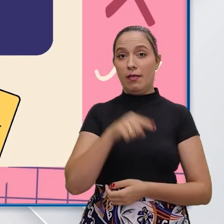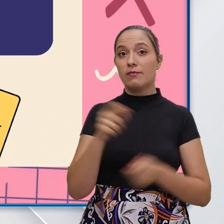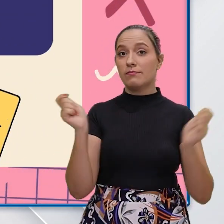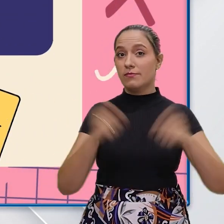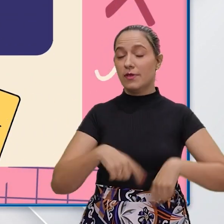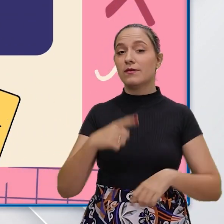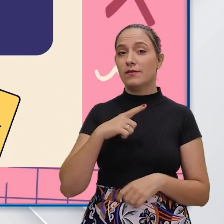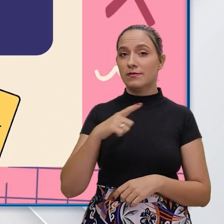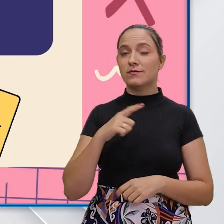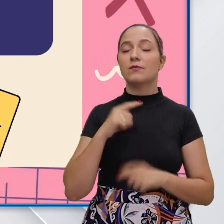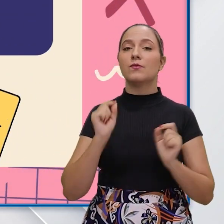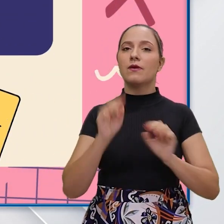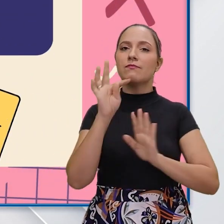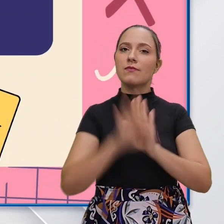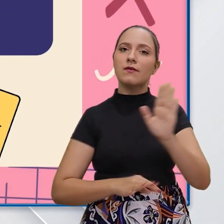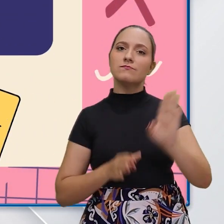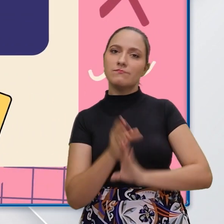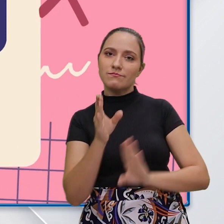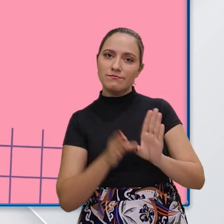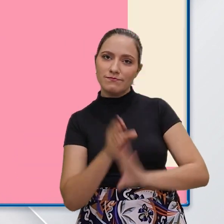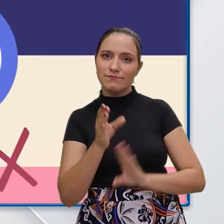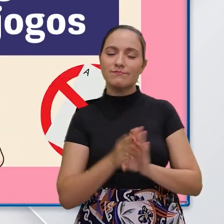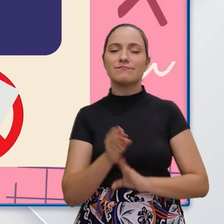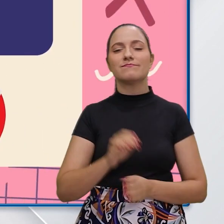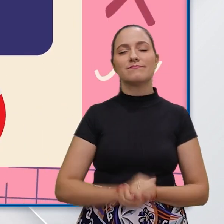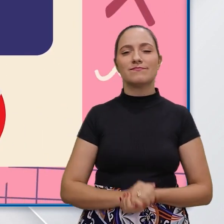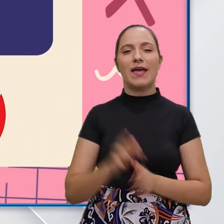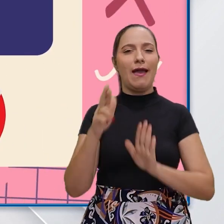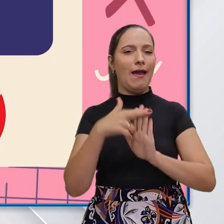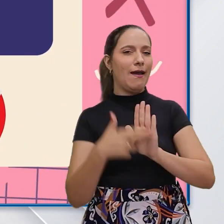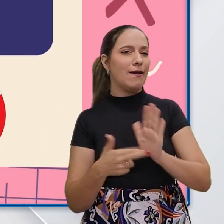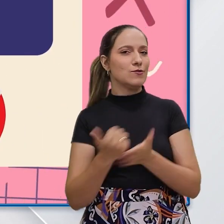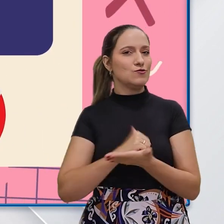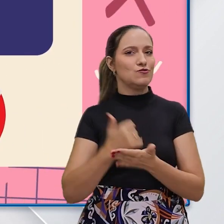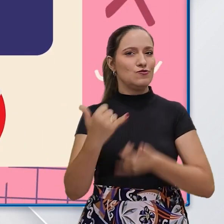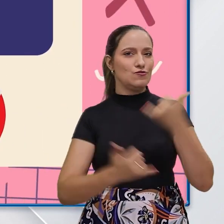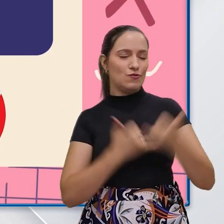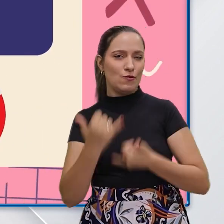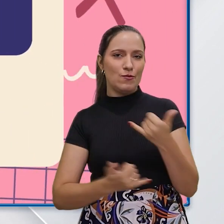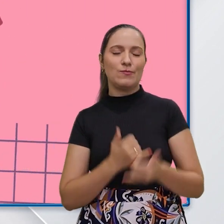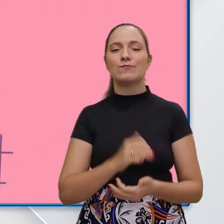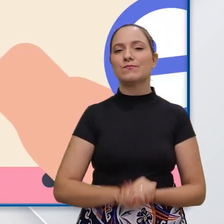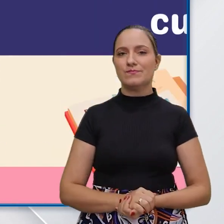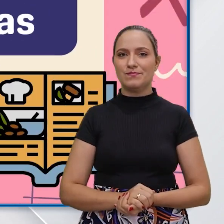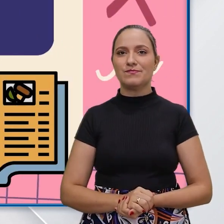em manuais de instruções, regras de jogos,